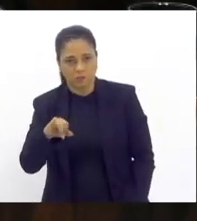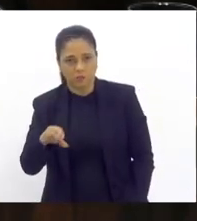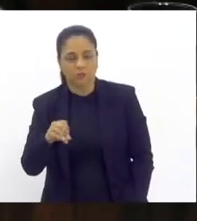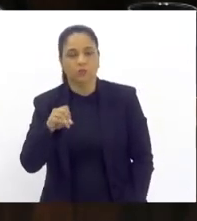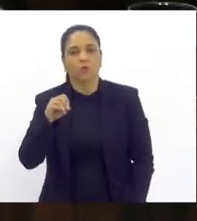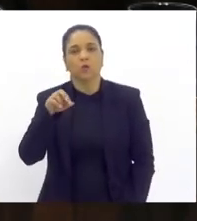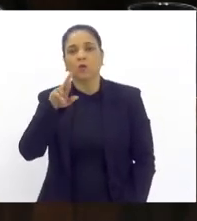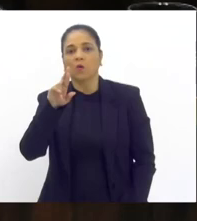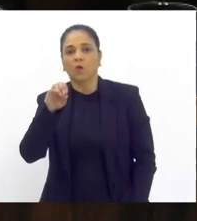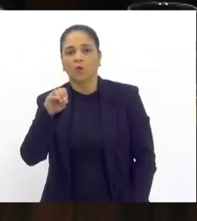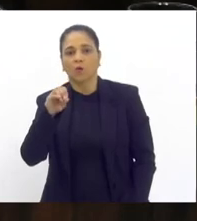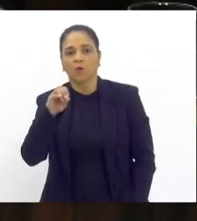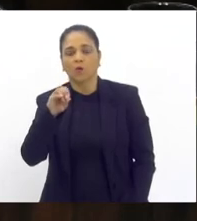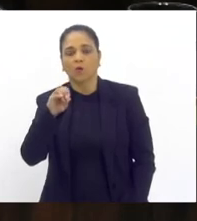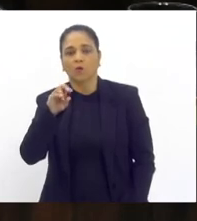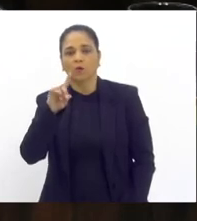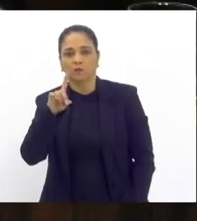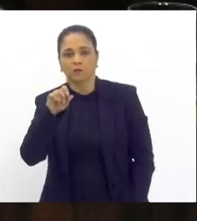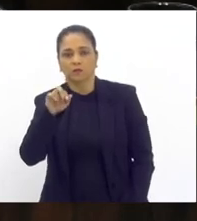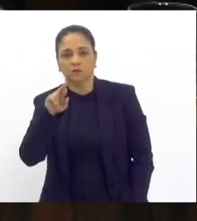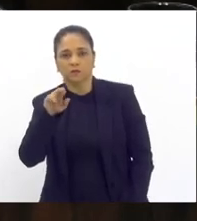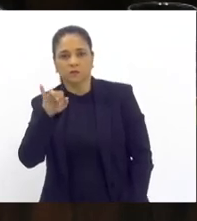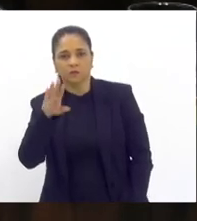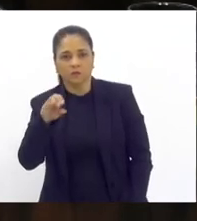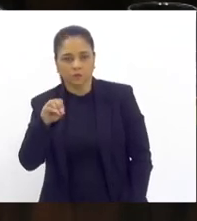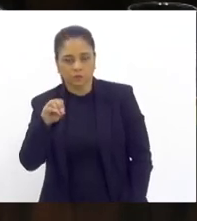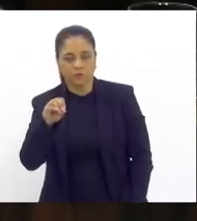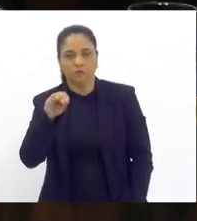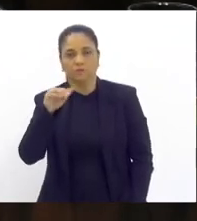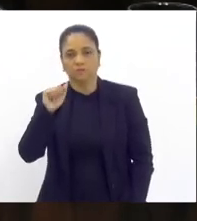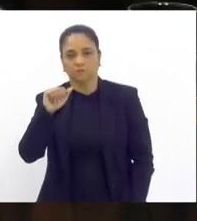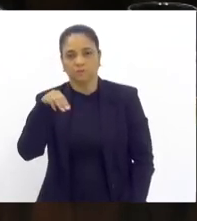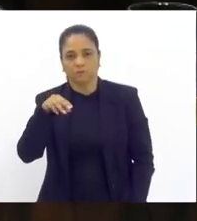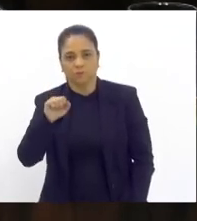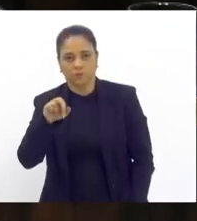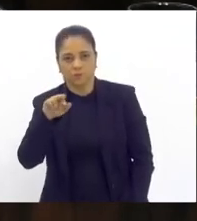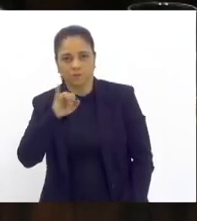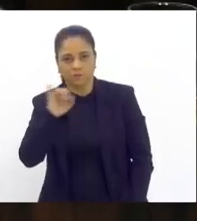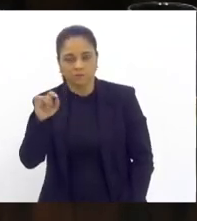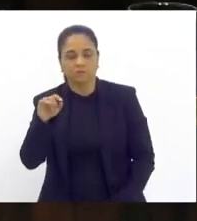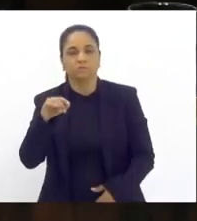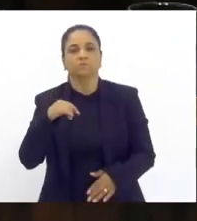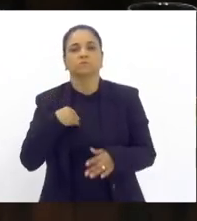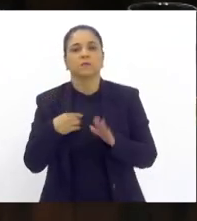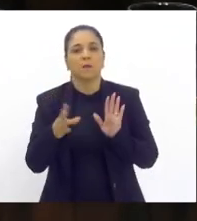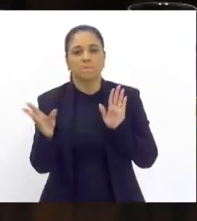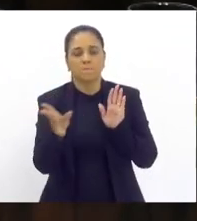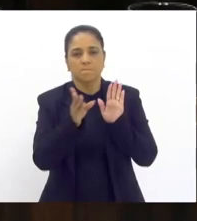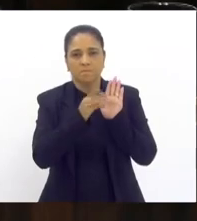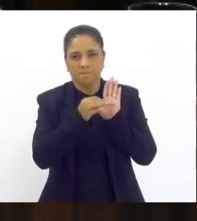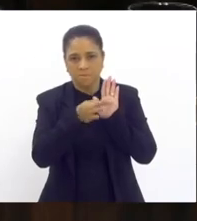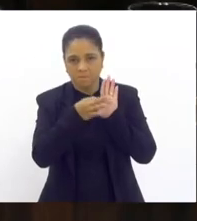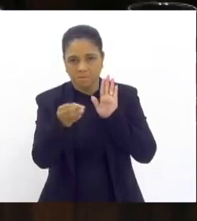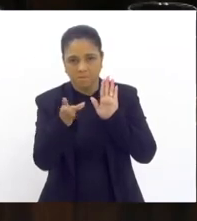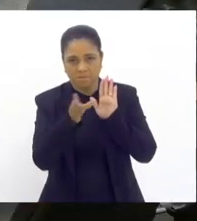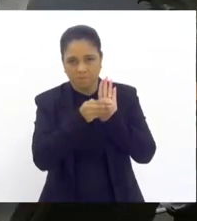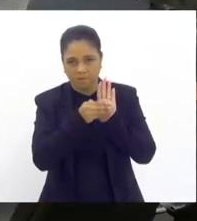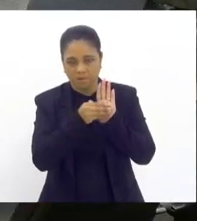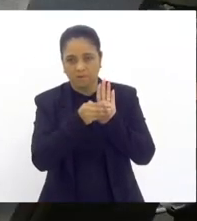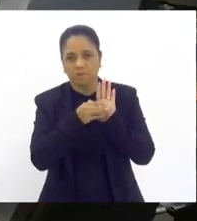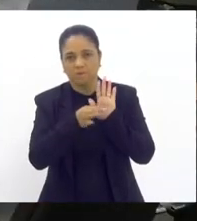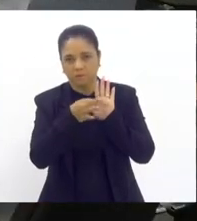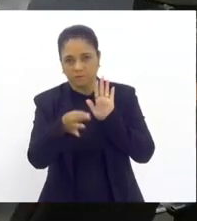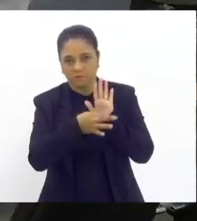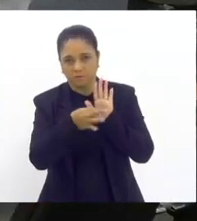Carlos Macedo. Pendendo de pareceres. Pendendo de pareceres. 15. Das comissões.